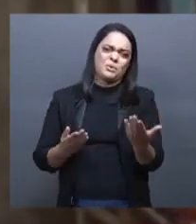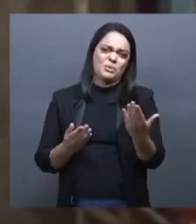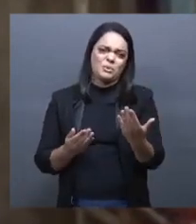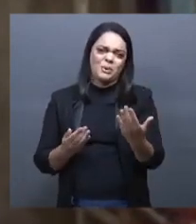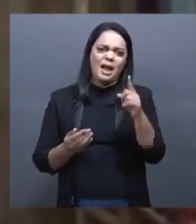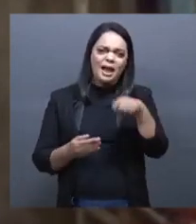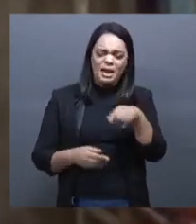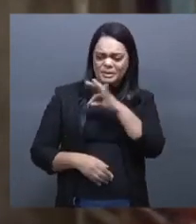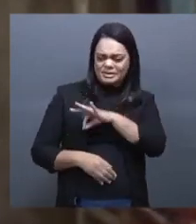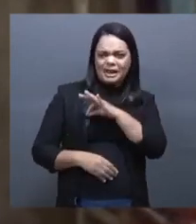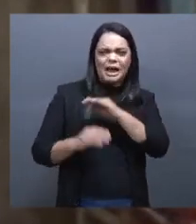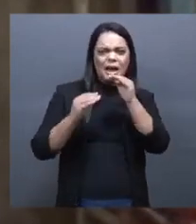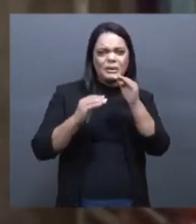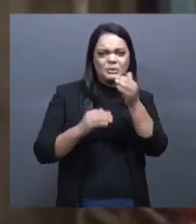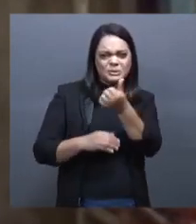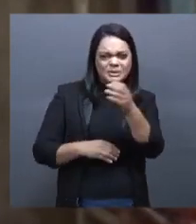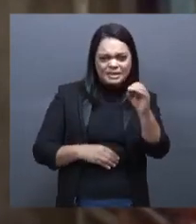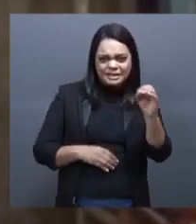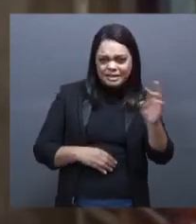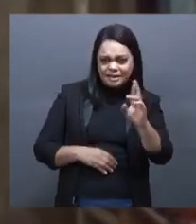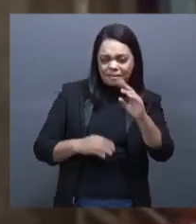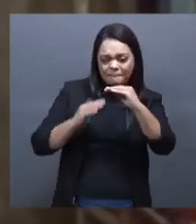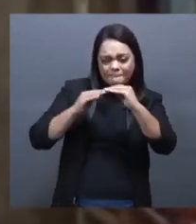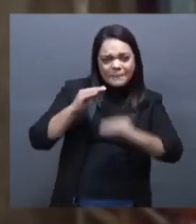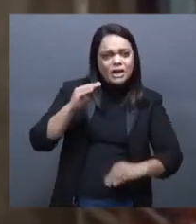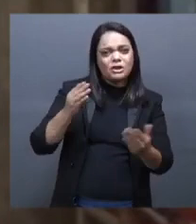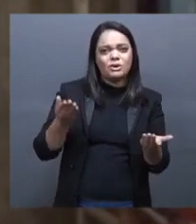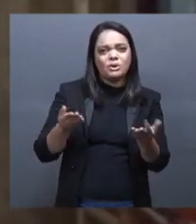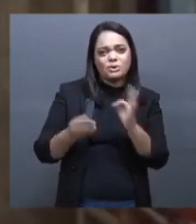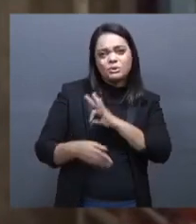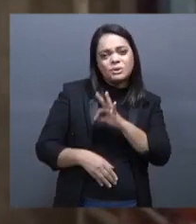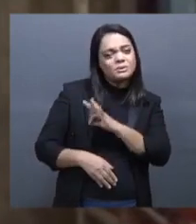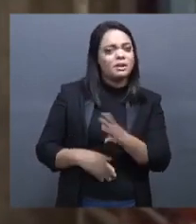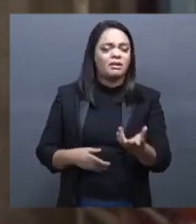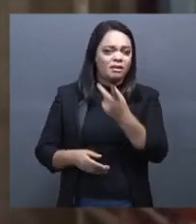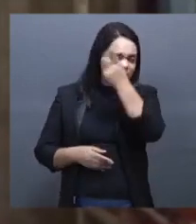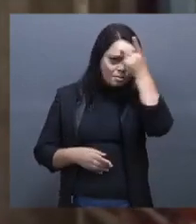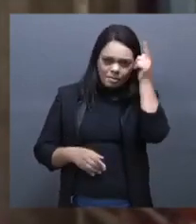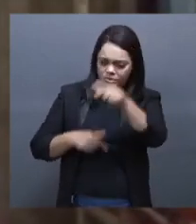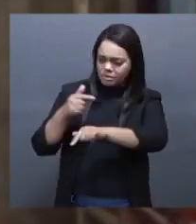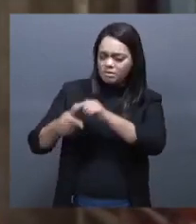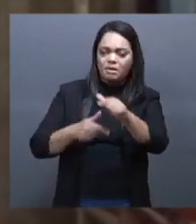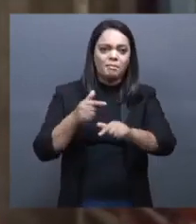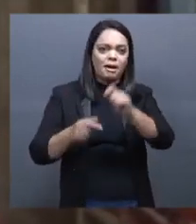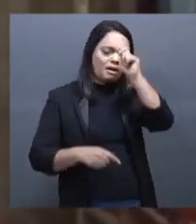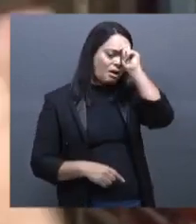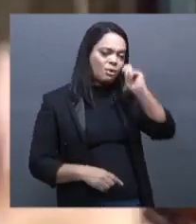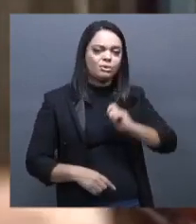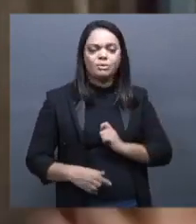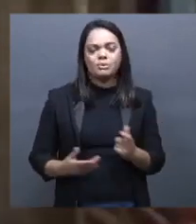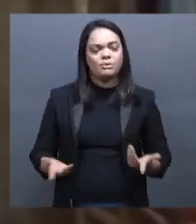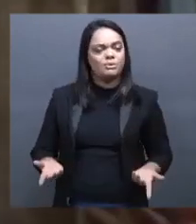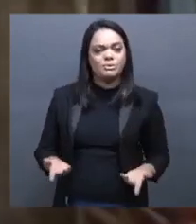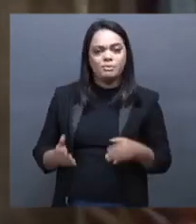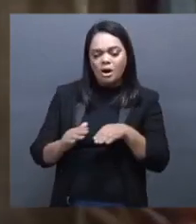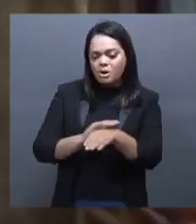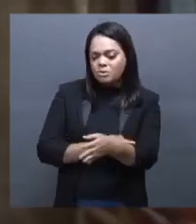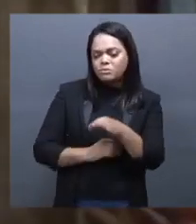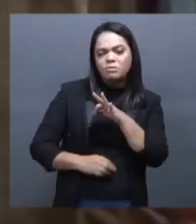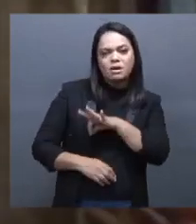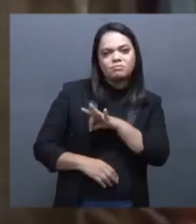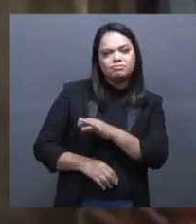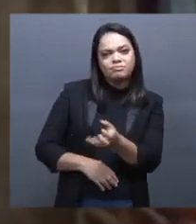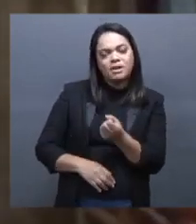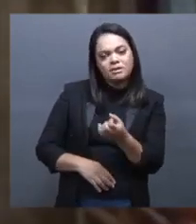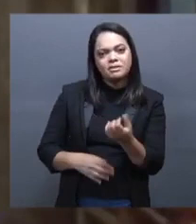médio mensal dos ocupados, né? Dos informais, autônomos, né? O que significará para